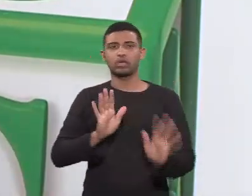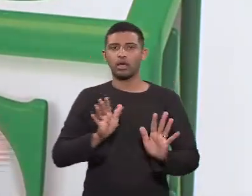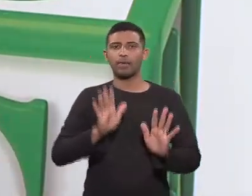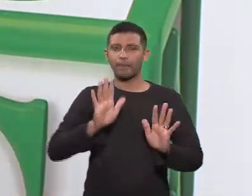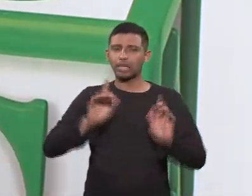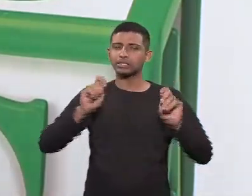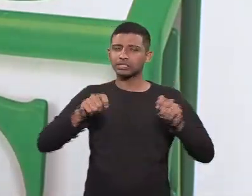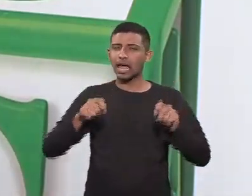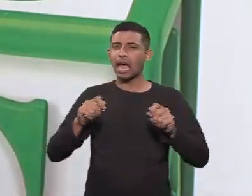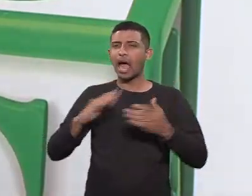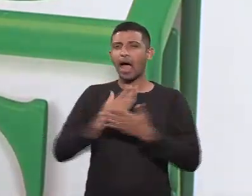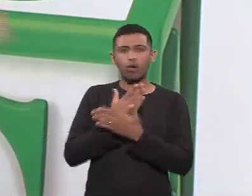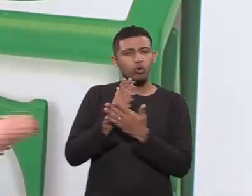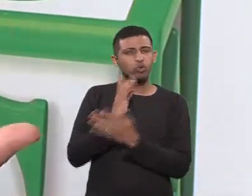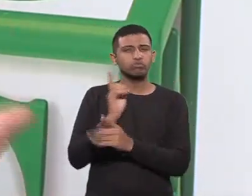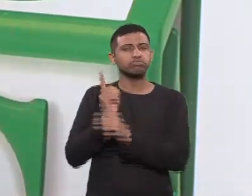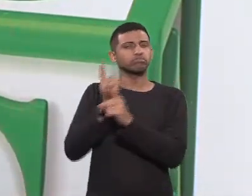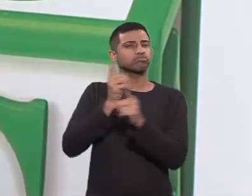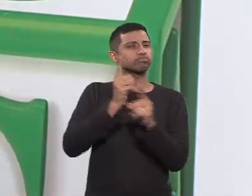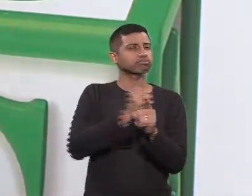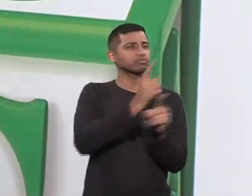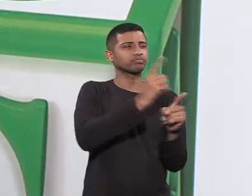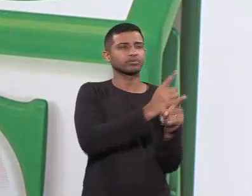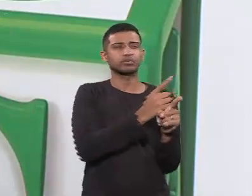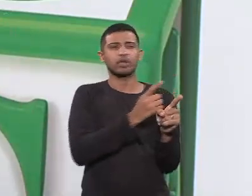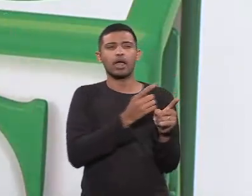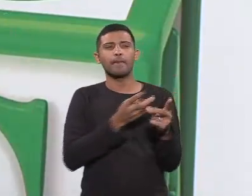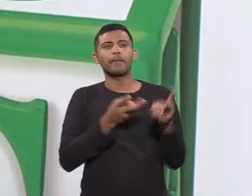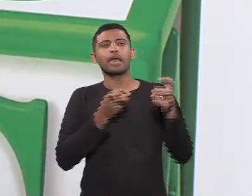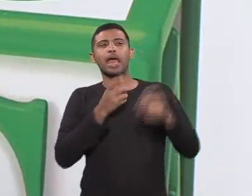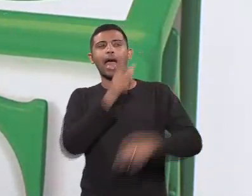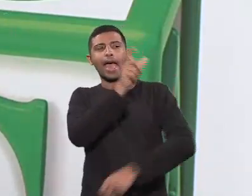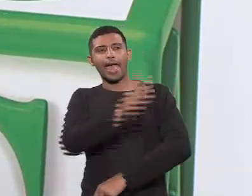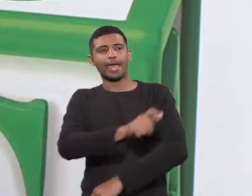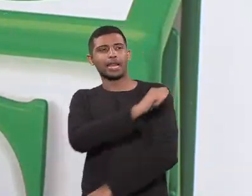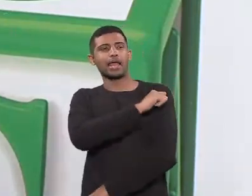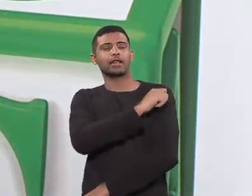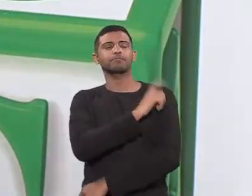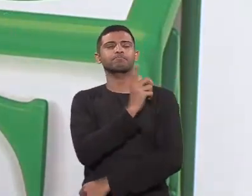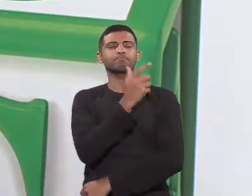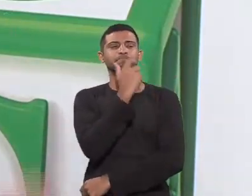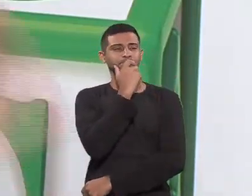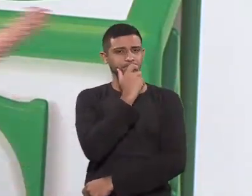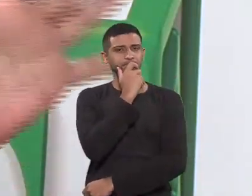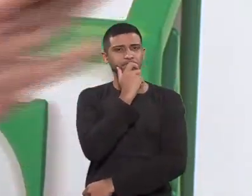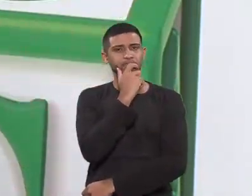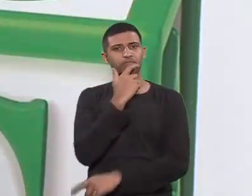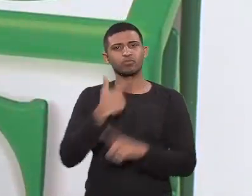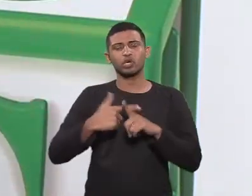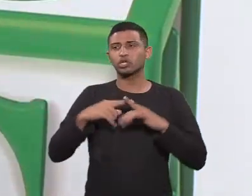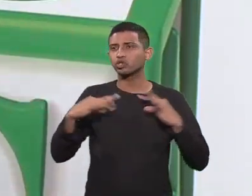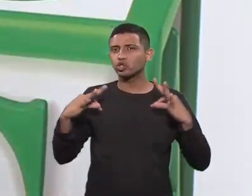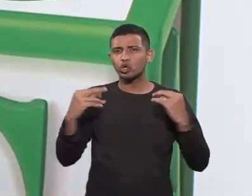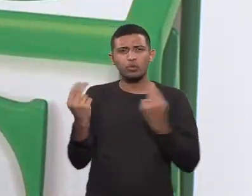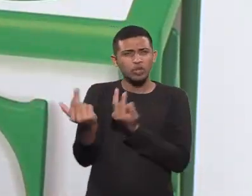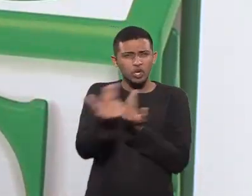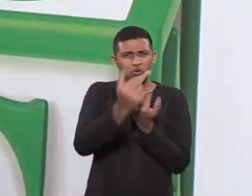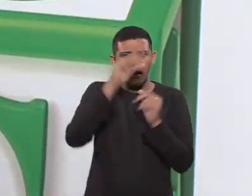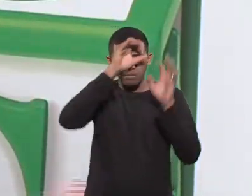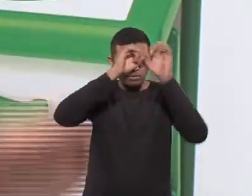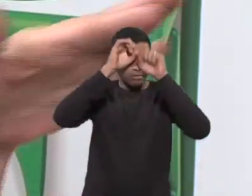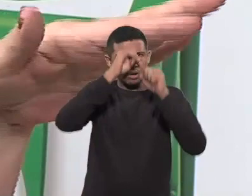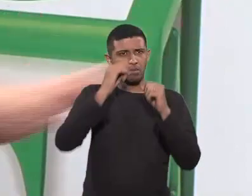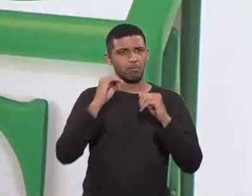assim, ter a possibilidade de olhar e realmente reconhecer aquele aluno, né? Porque ninguém tem um aprendizado